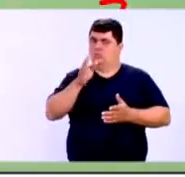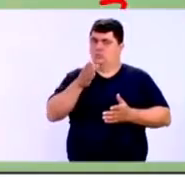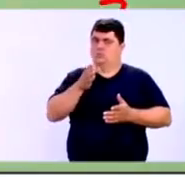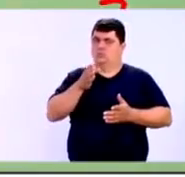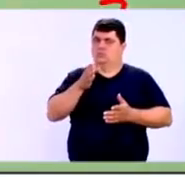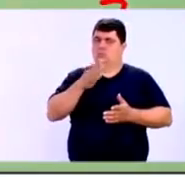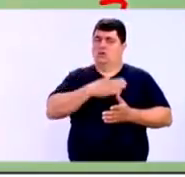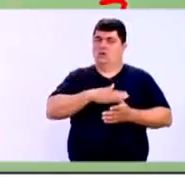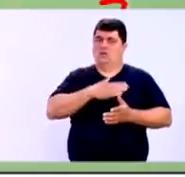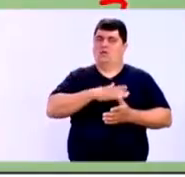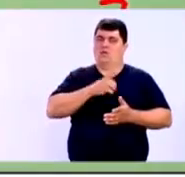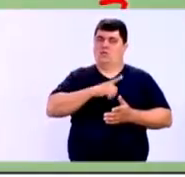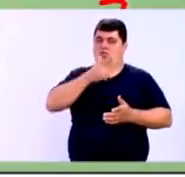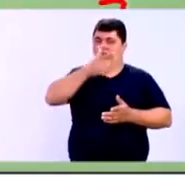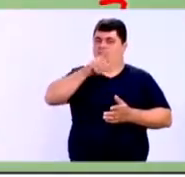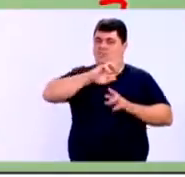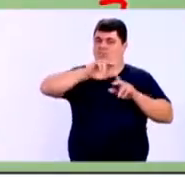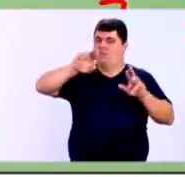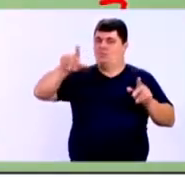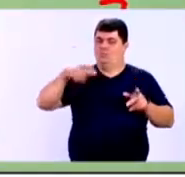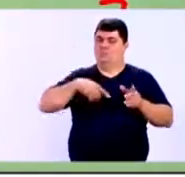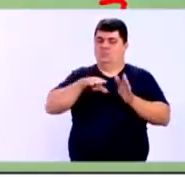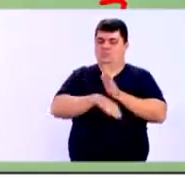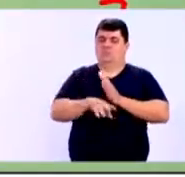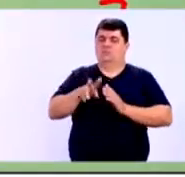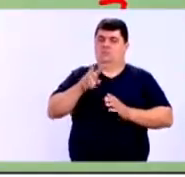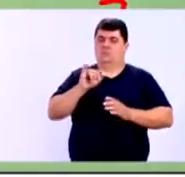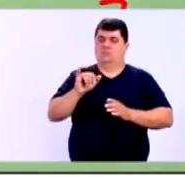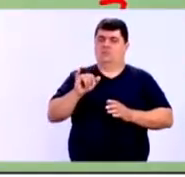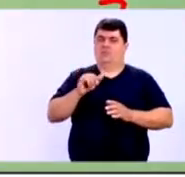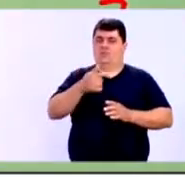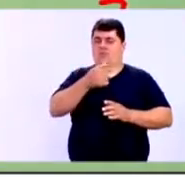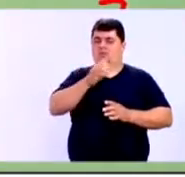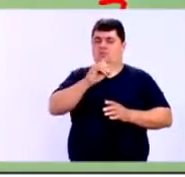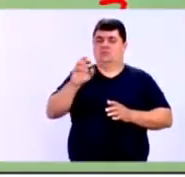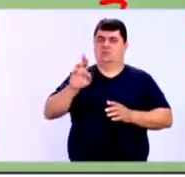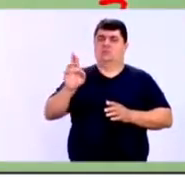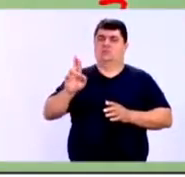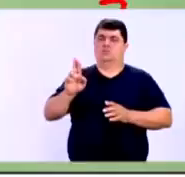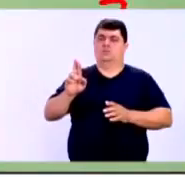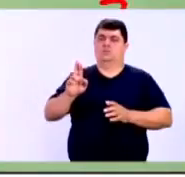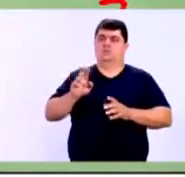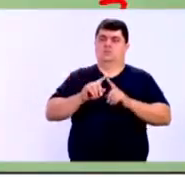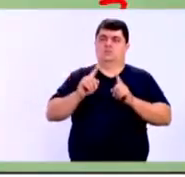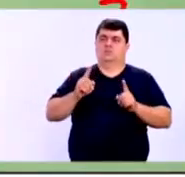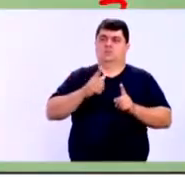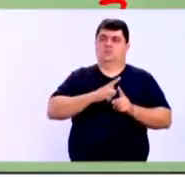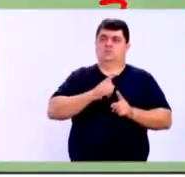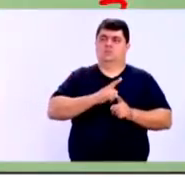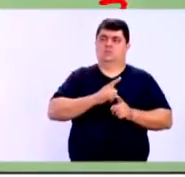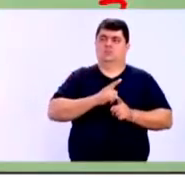que ainda temos várias outras coisas a ser descontadas, no valor de R$700. E assim,